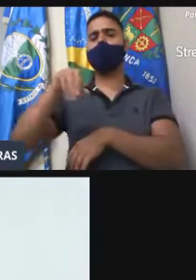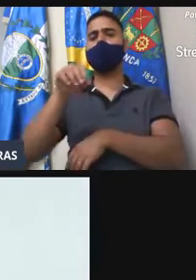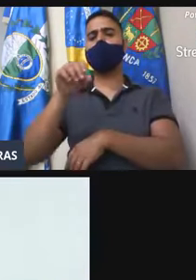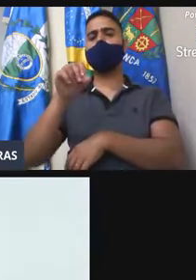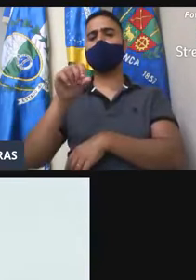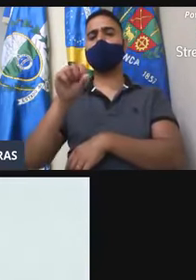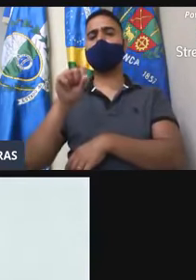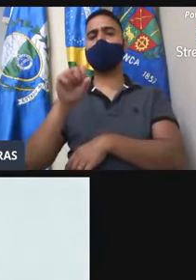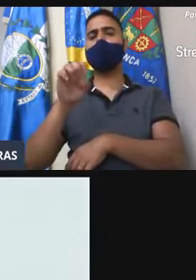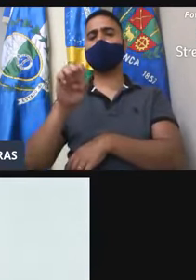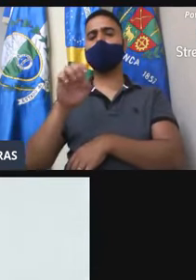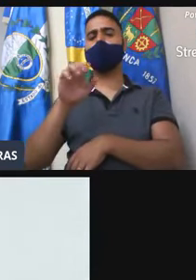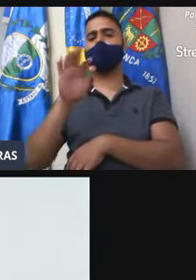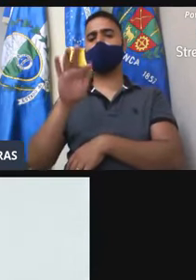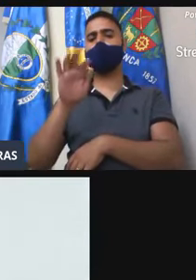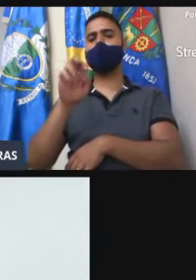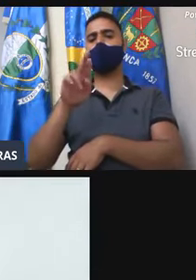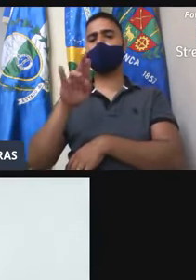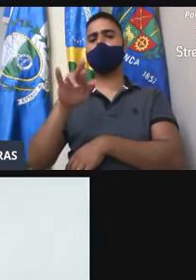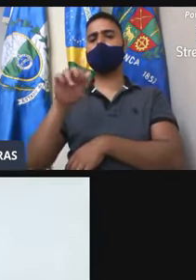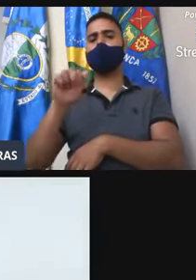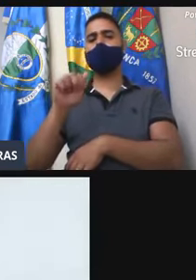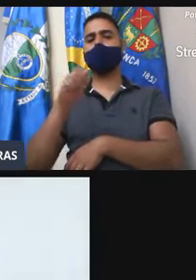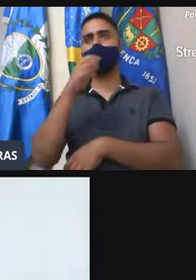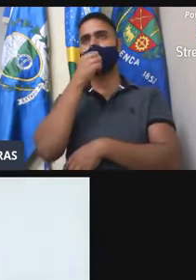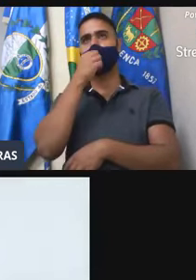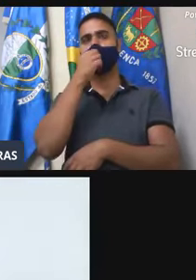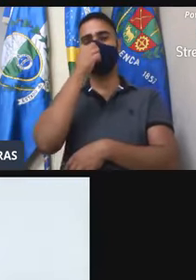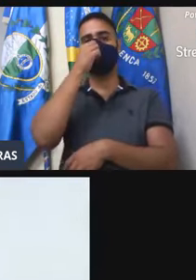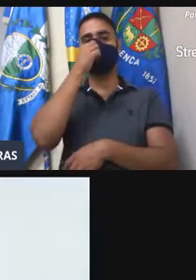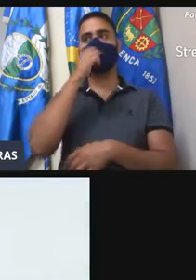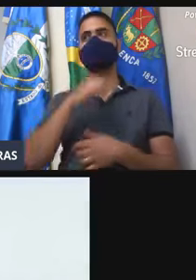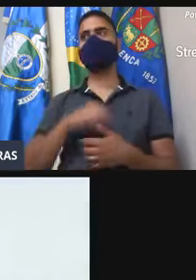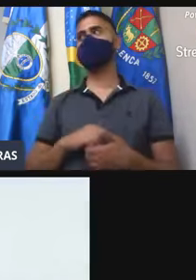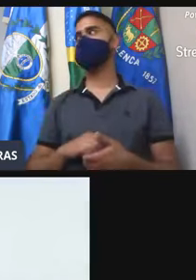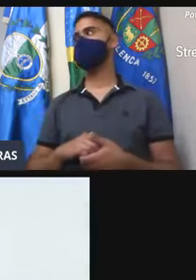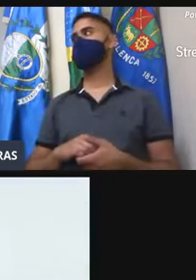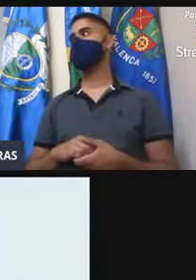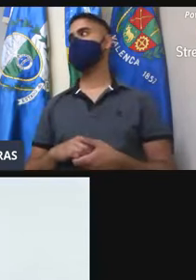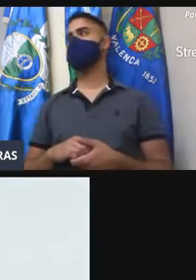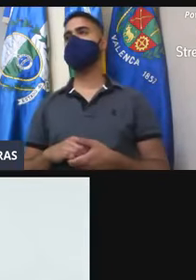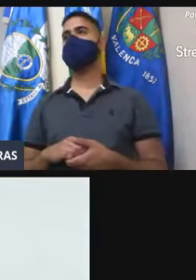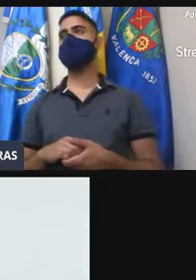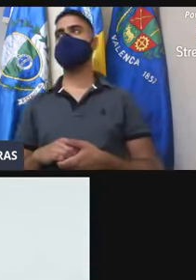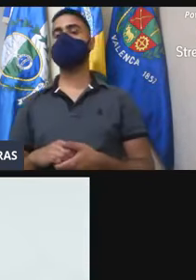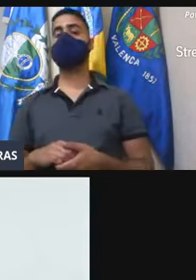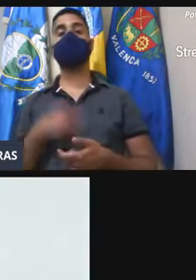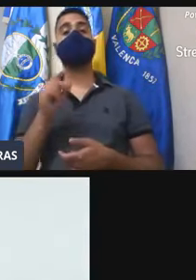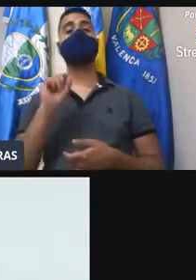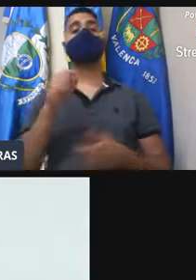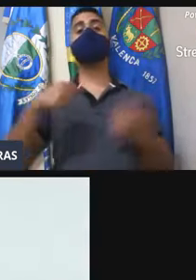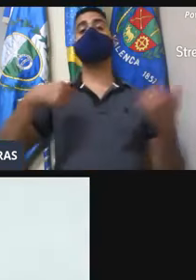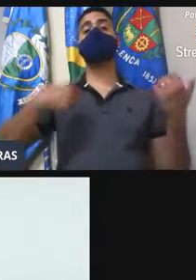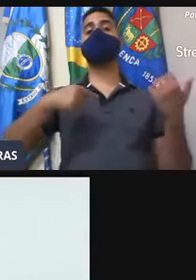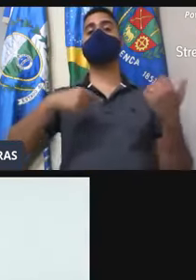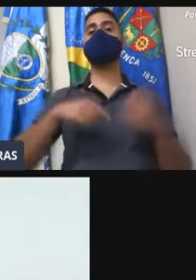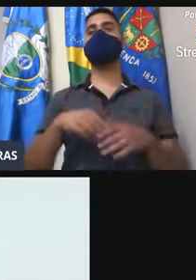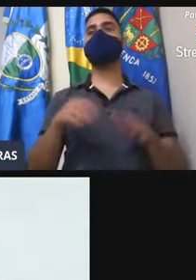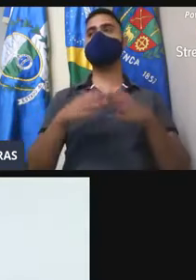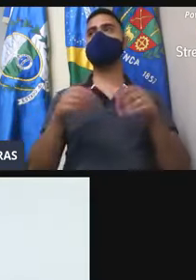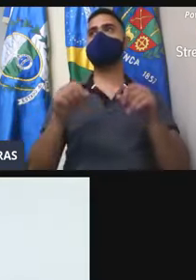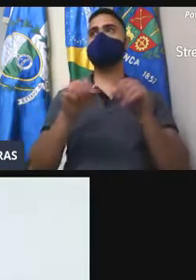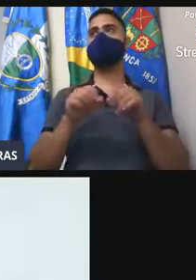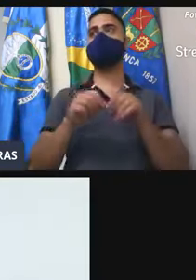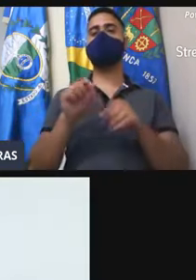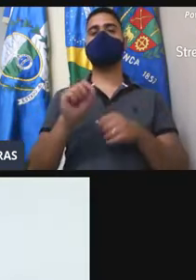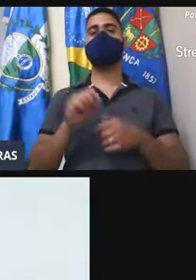aí, essa rua, o José Ferreira Borges, na parte alta. Bom, com relação à conservatória,